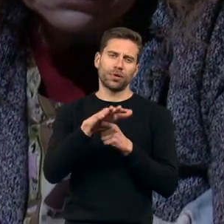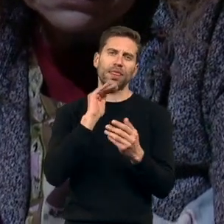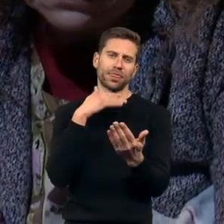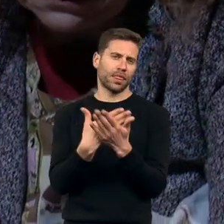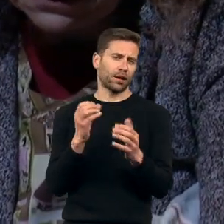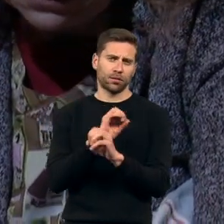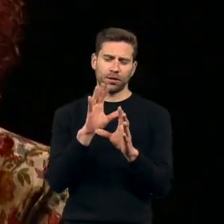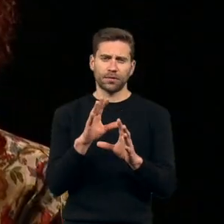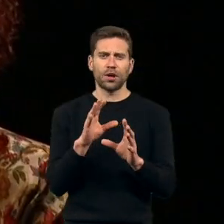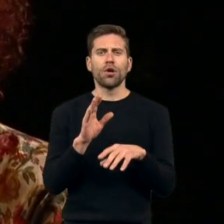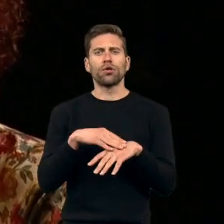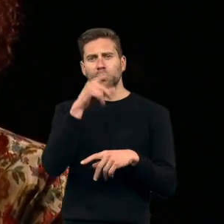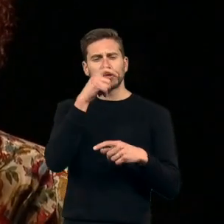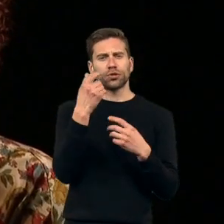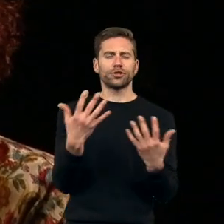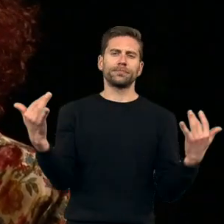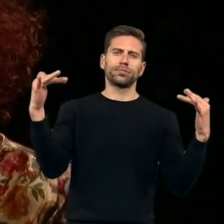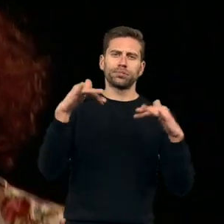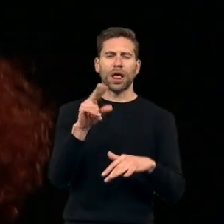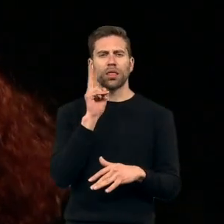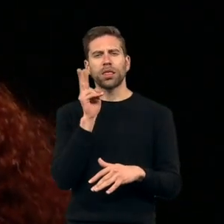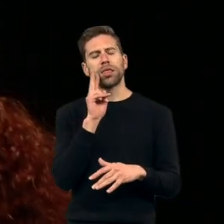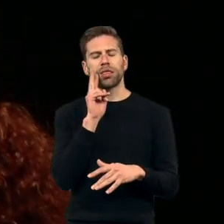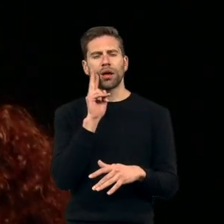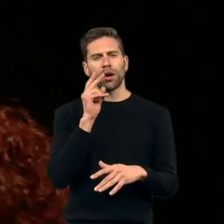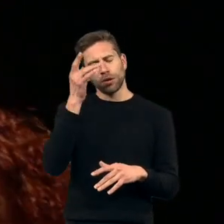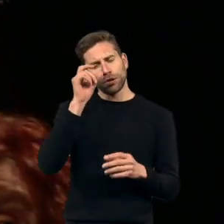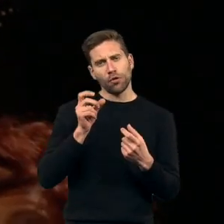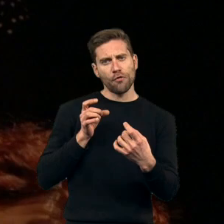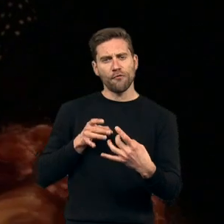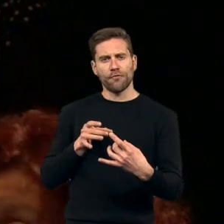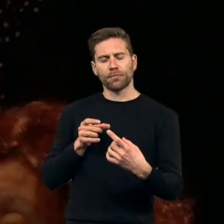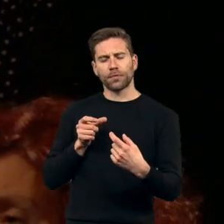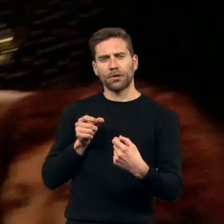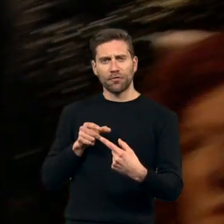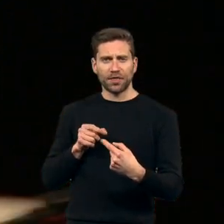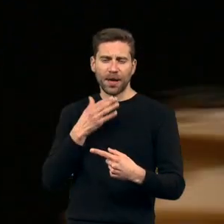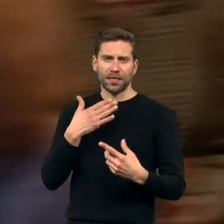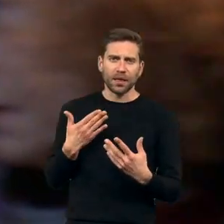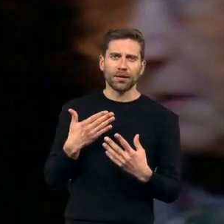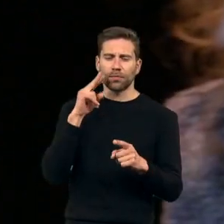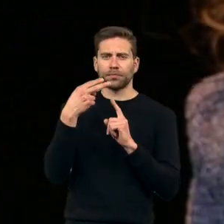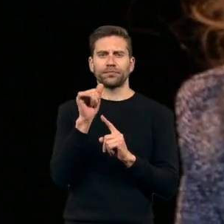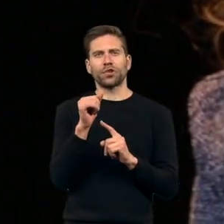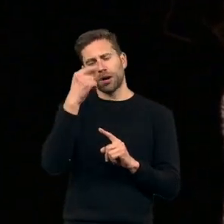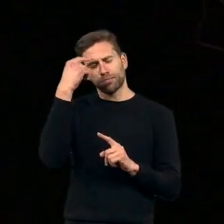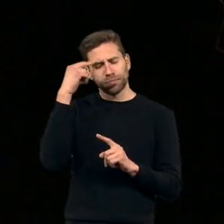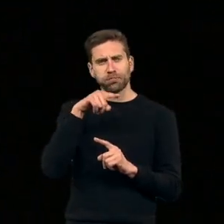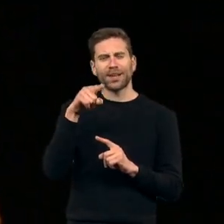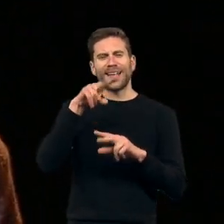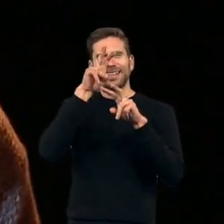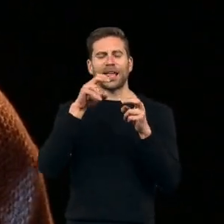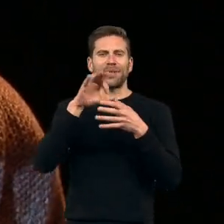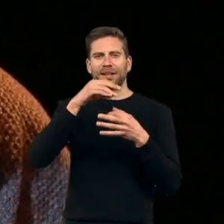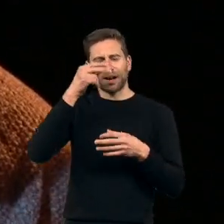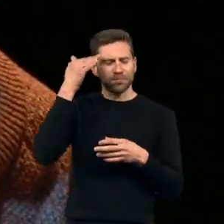peça também tem sido uma recepção extraordinária sob esse ponto de vista. As pessoas, quando sabem que é um espetáculo sobre a velhice,